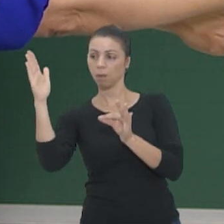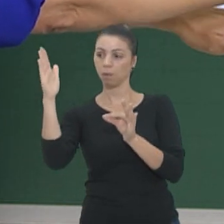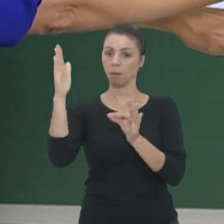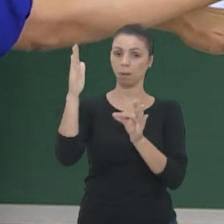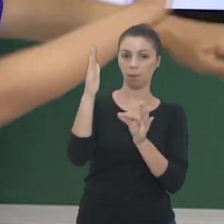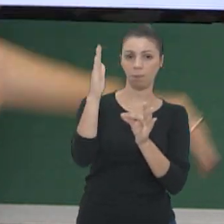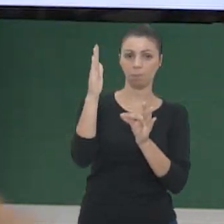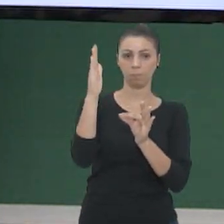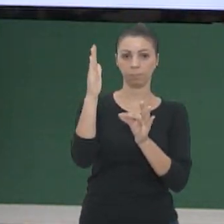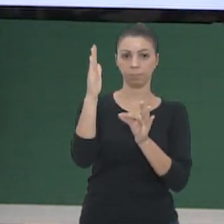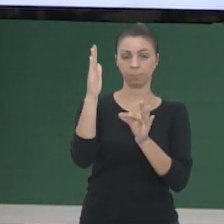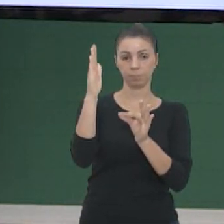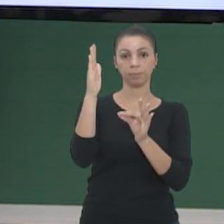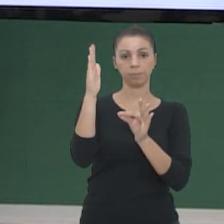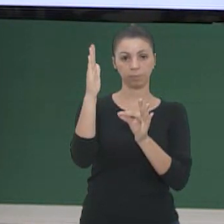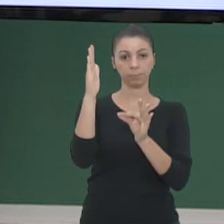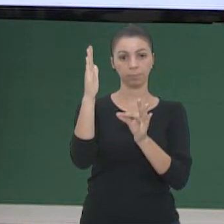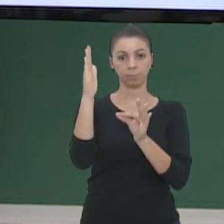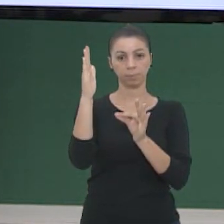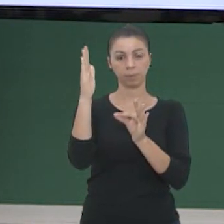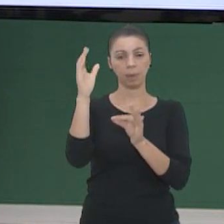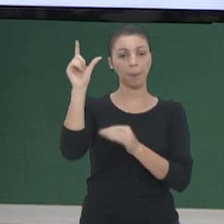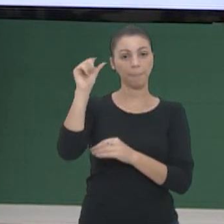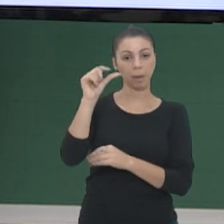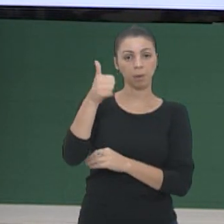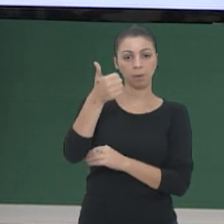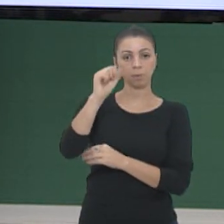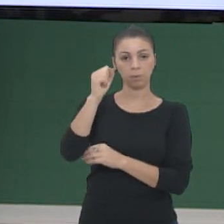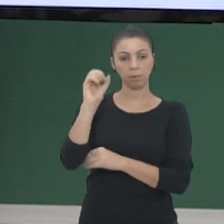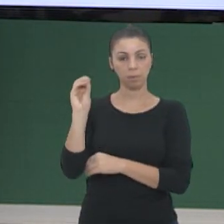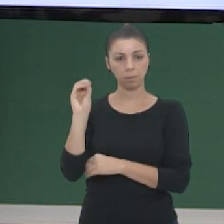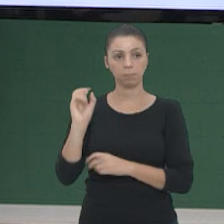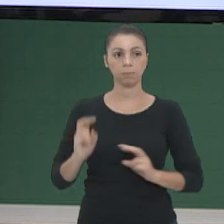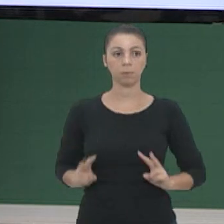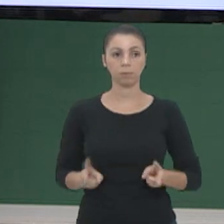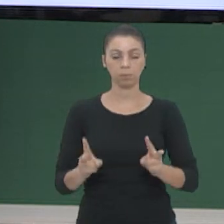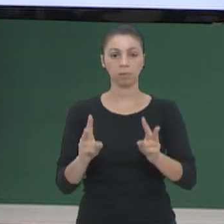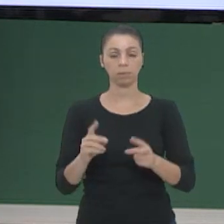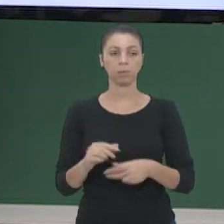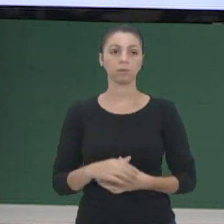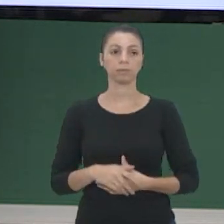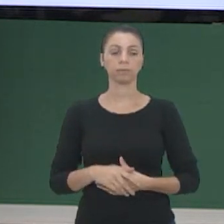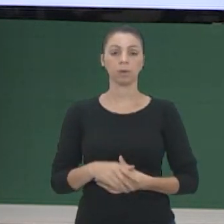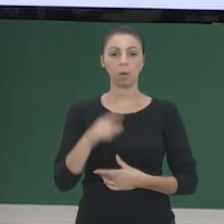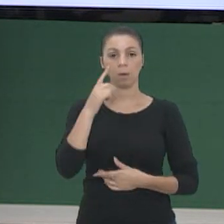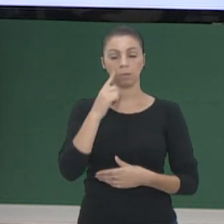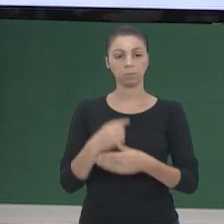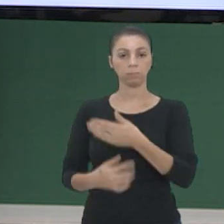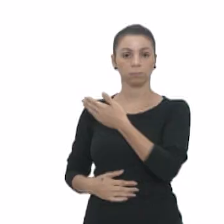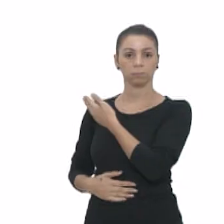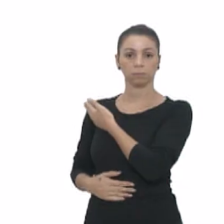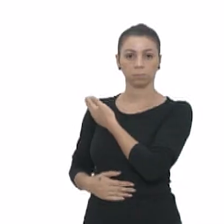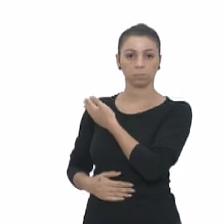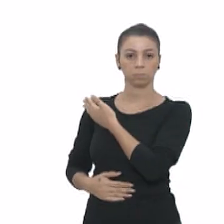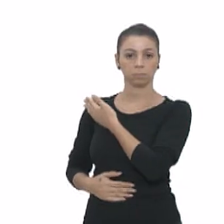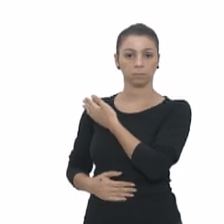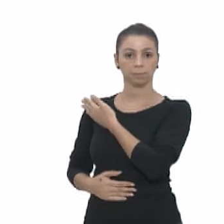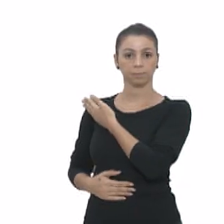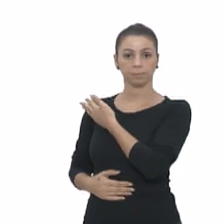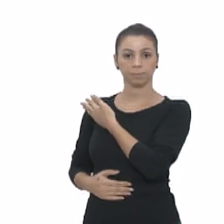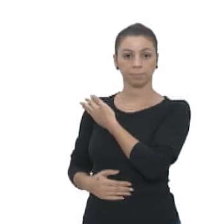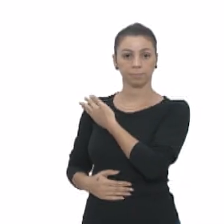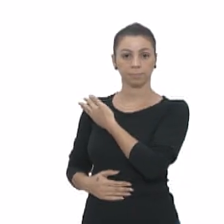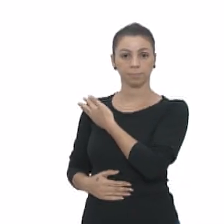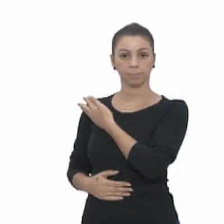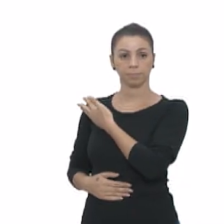menor do que 180. Vamos continuar? Olha lá, o desenho do meu triângulo